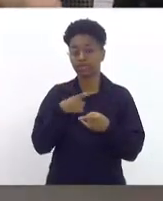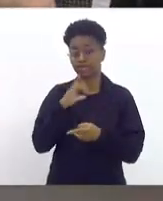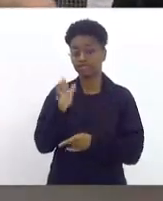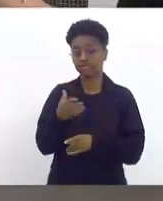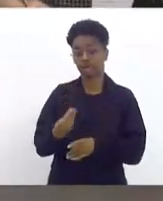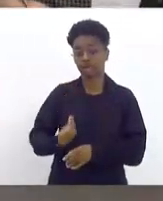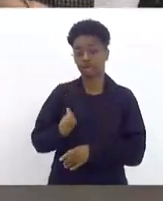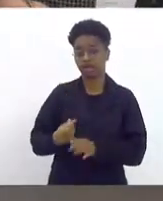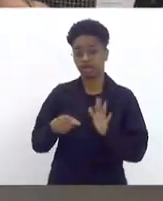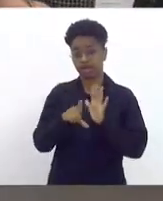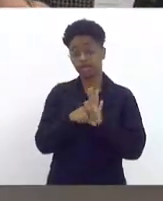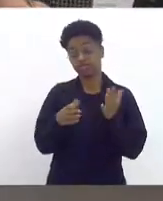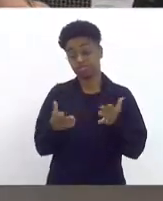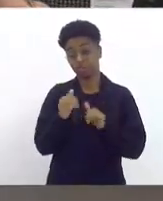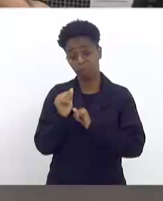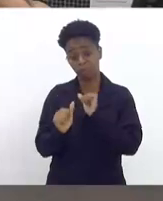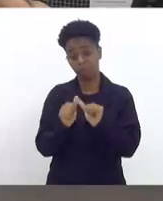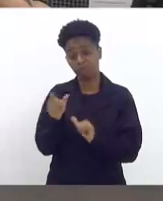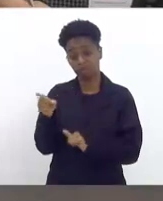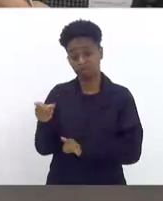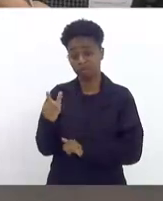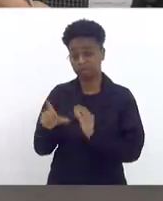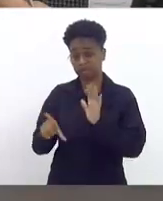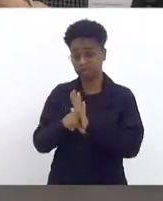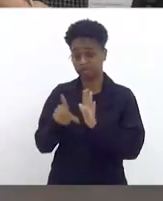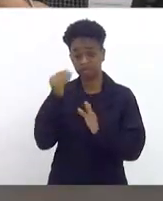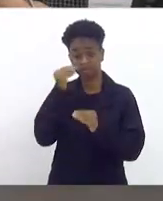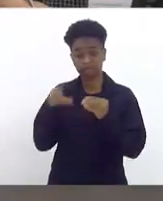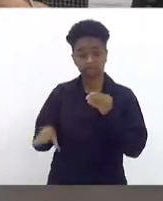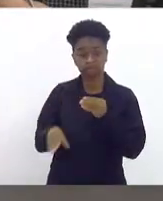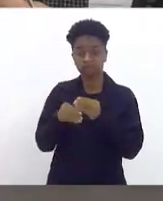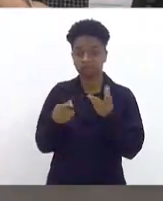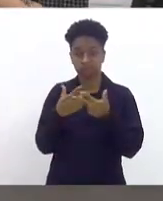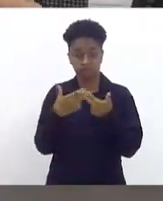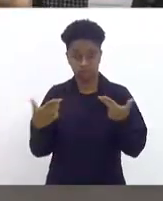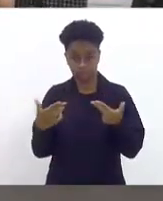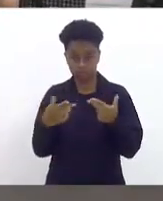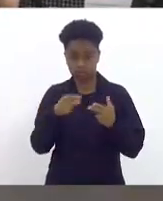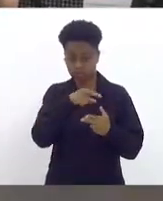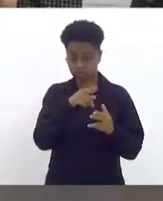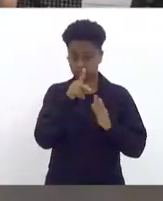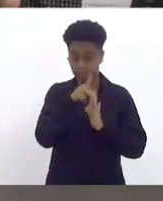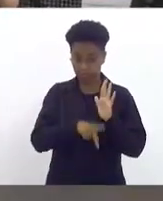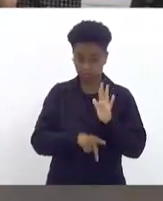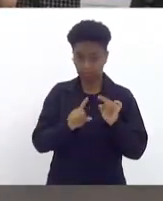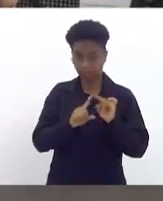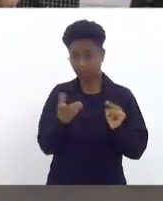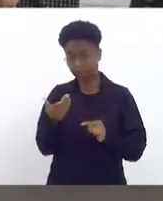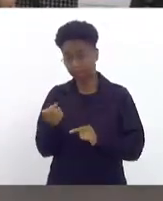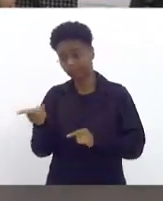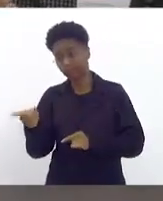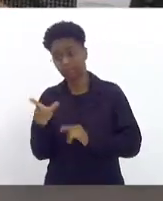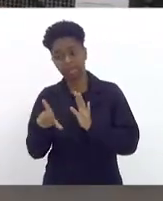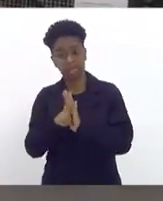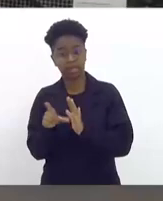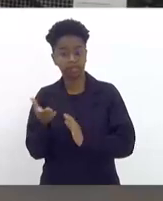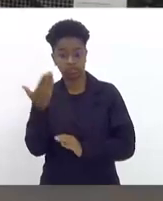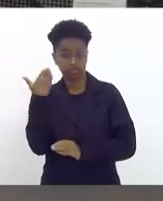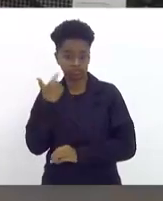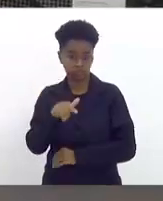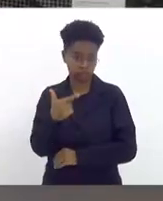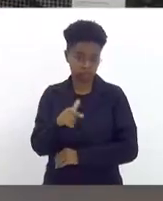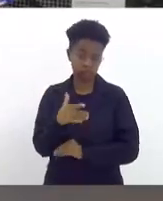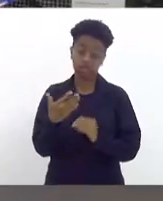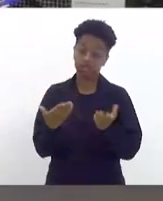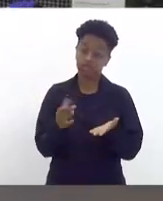a gente fala não espera aí Vamos alterar aquela lei acrescentando algum ponto que esse projeto tenha que a lei não tinha Então na verdade